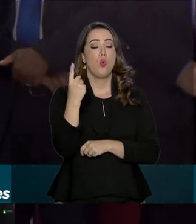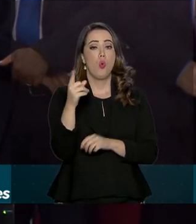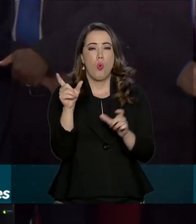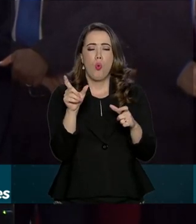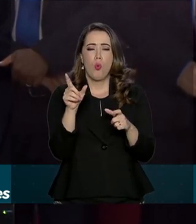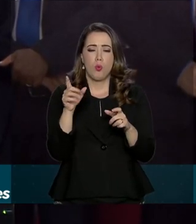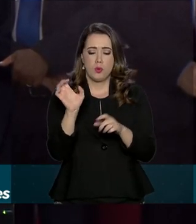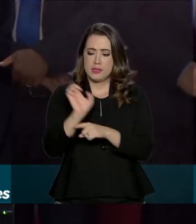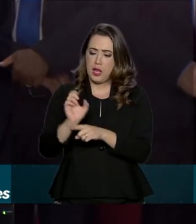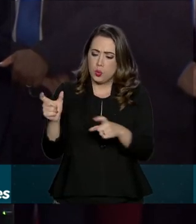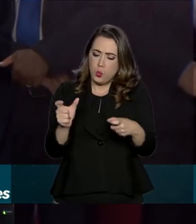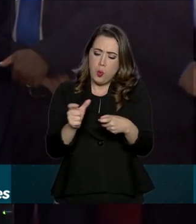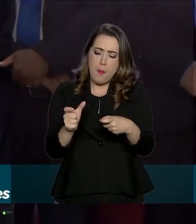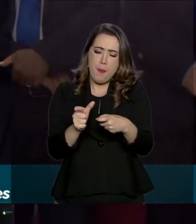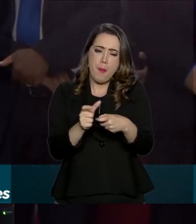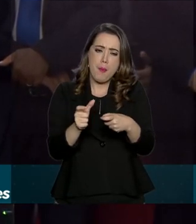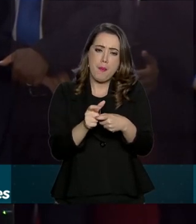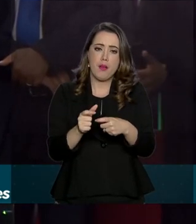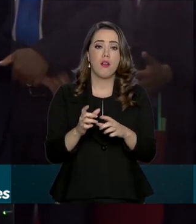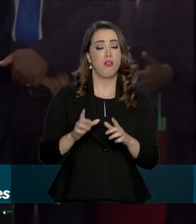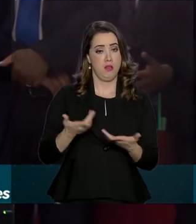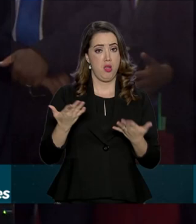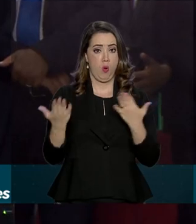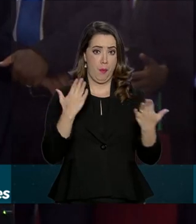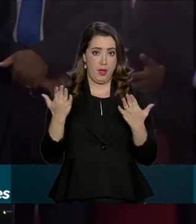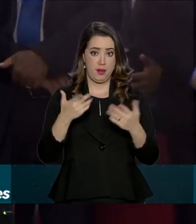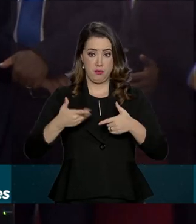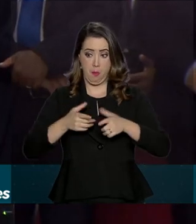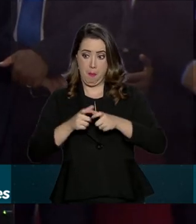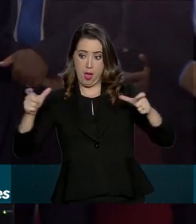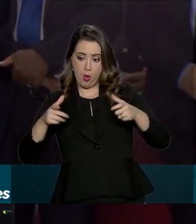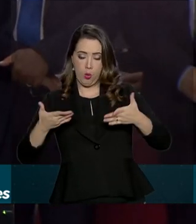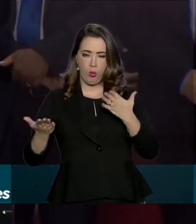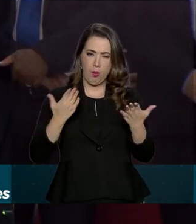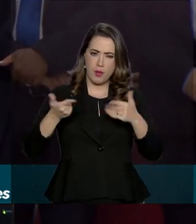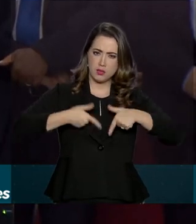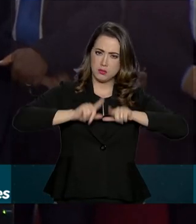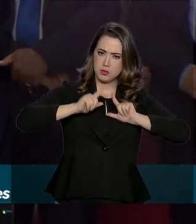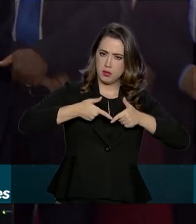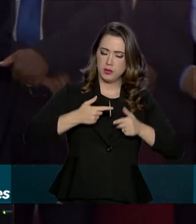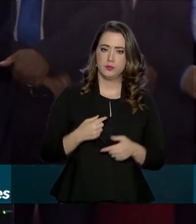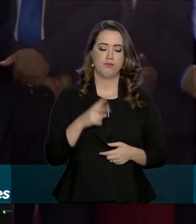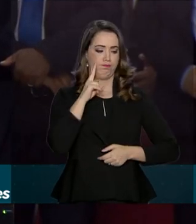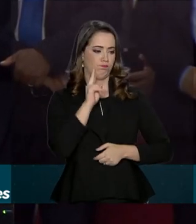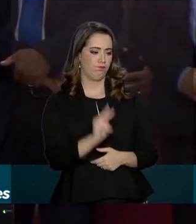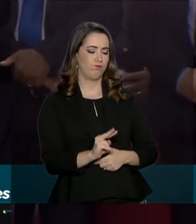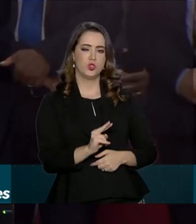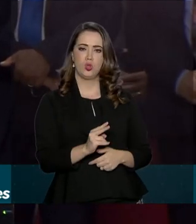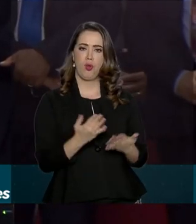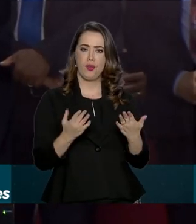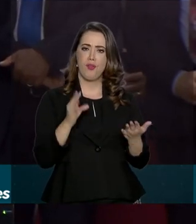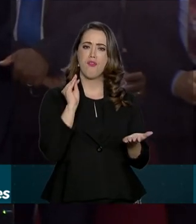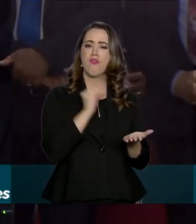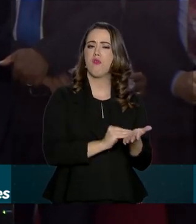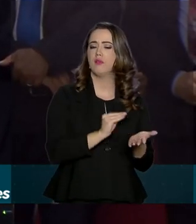Israel. E olhe o que nós não somos. O que nos falta, comandante